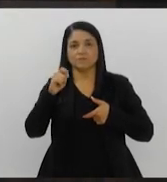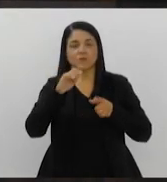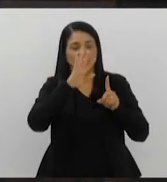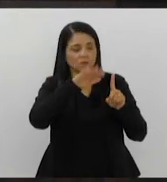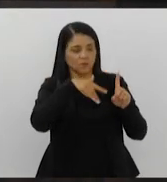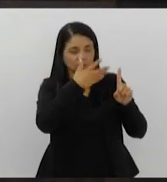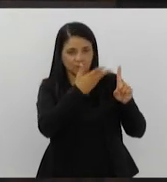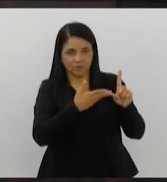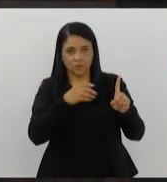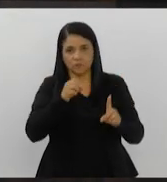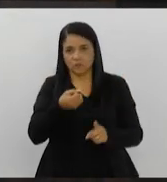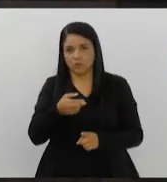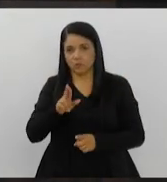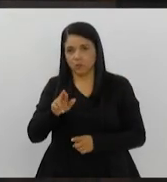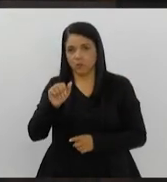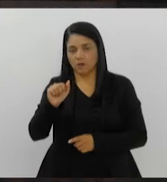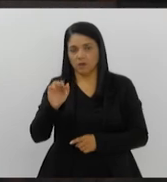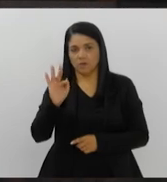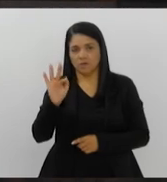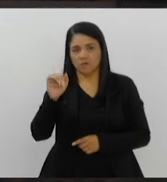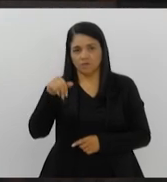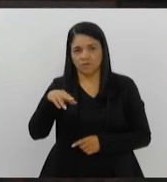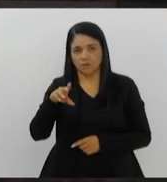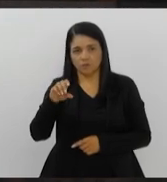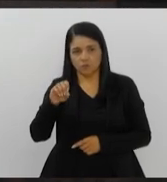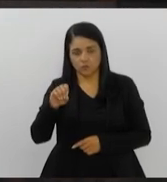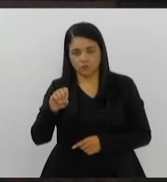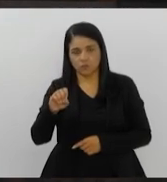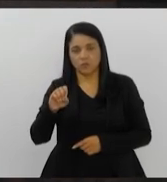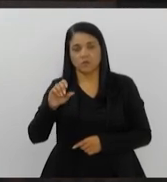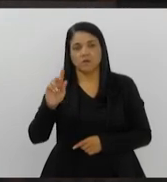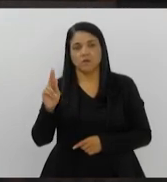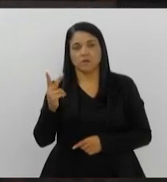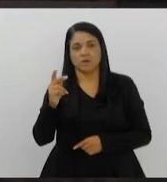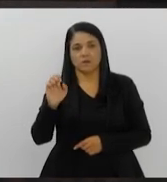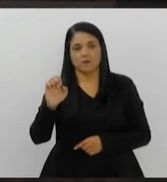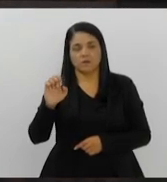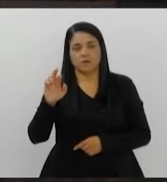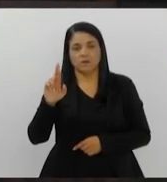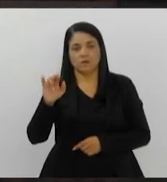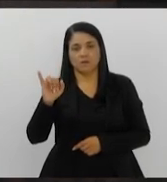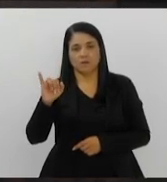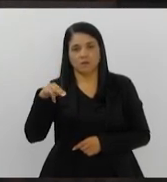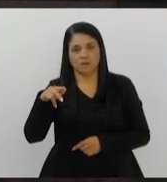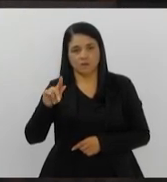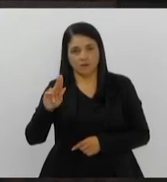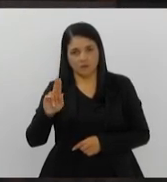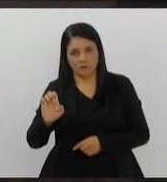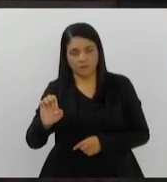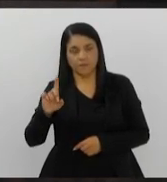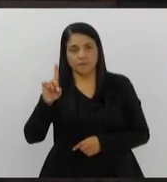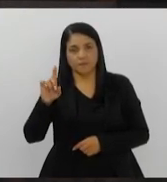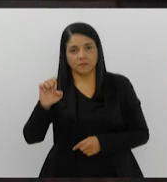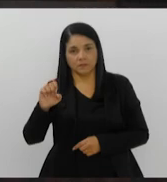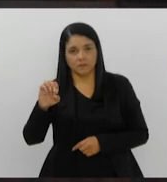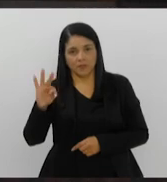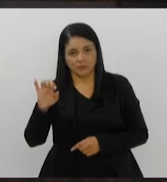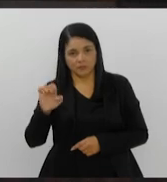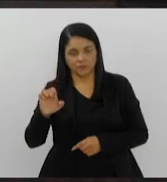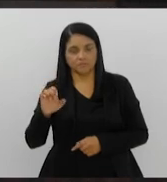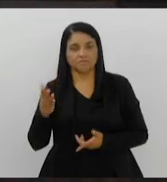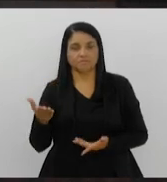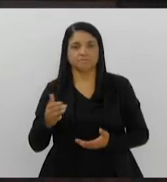Dr Afonso Henrique dest maior horaria do Parlamento Fluminense eu